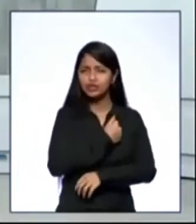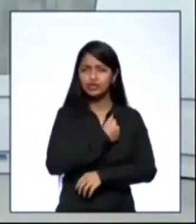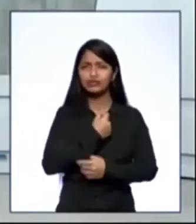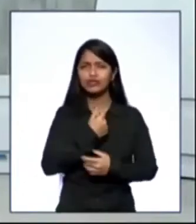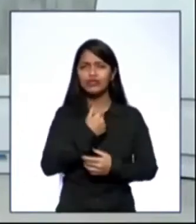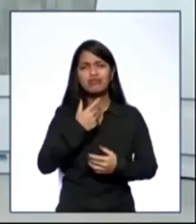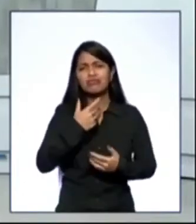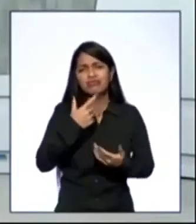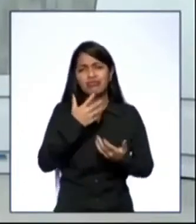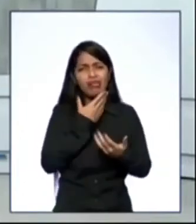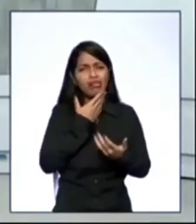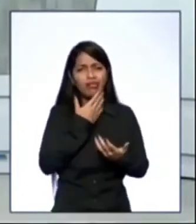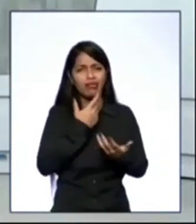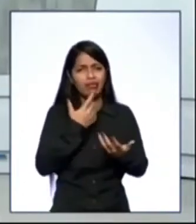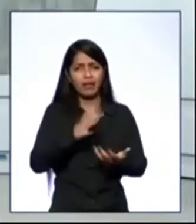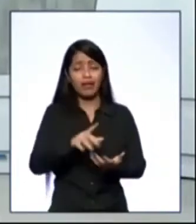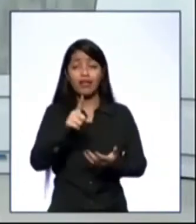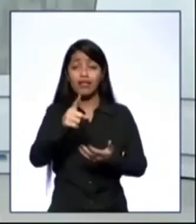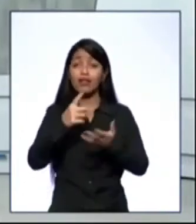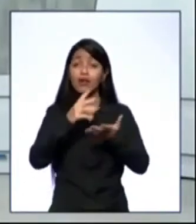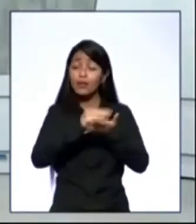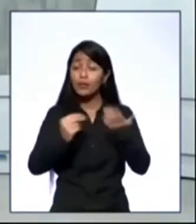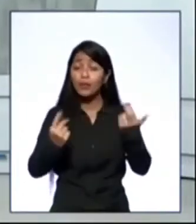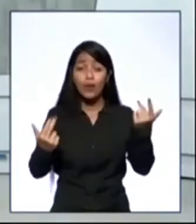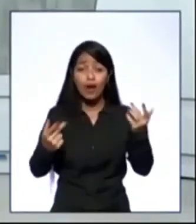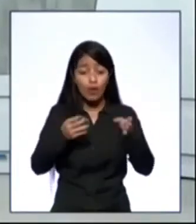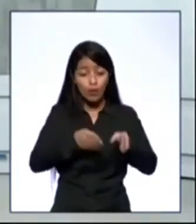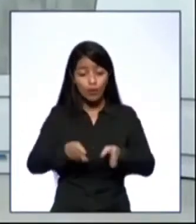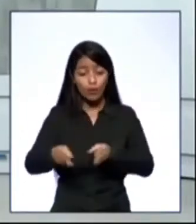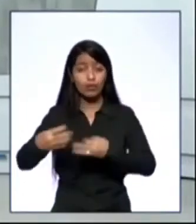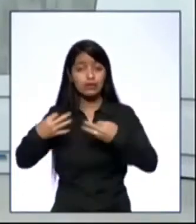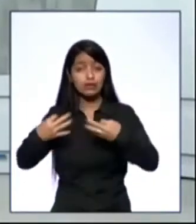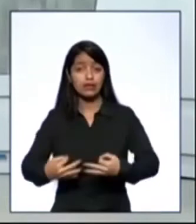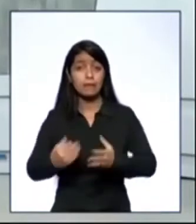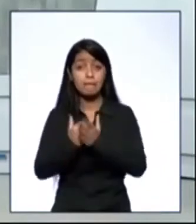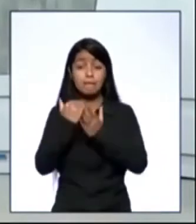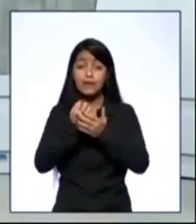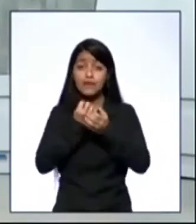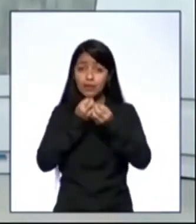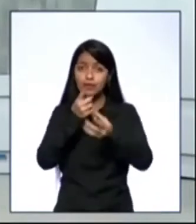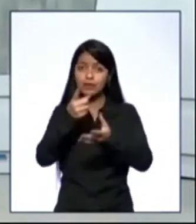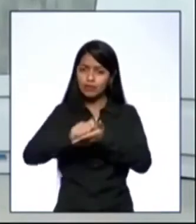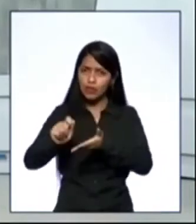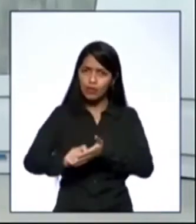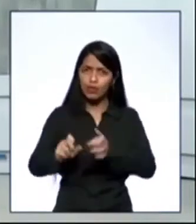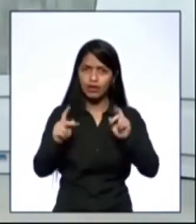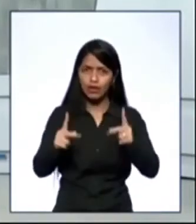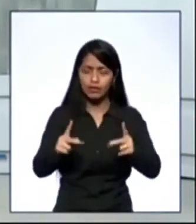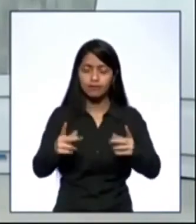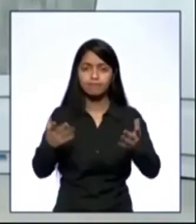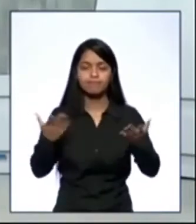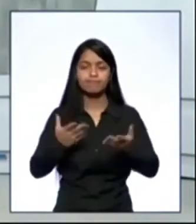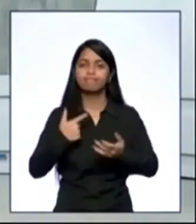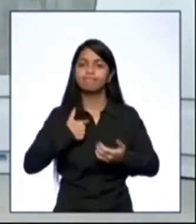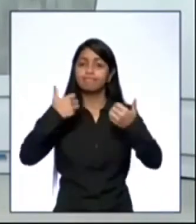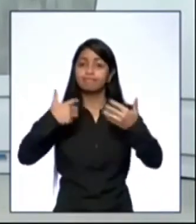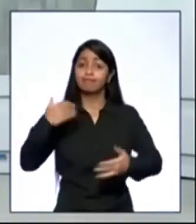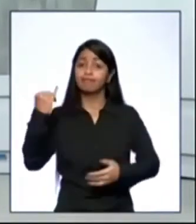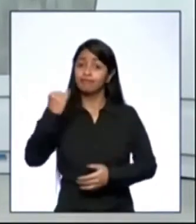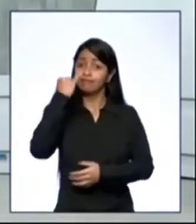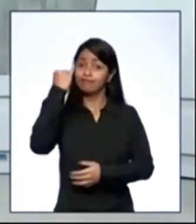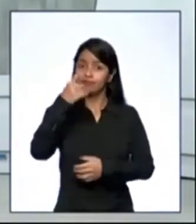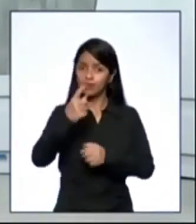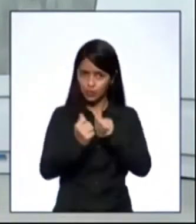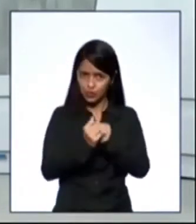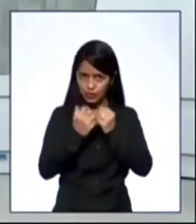não ficar porco, né, no caderno. Você vai ter tudo organizadinho. Anota informação extra. Nossa, eu cheguei num ponto importante. Tá